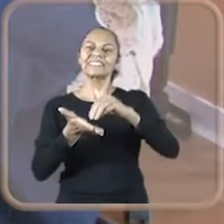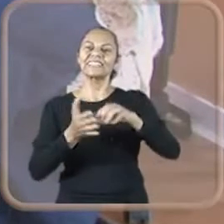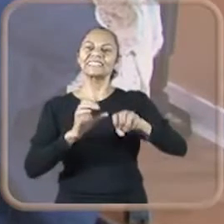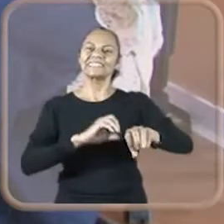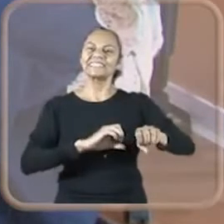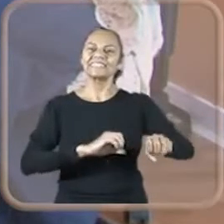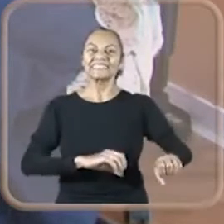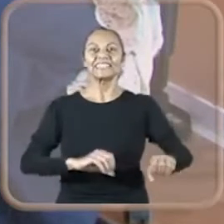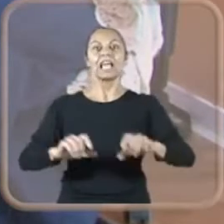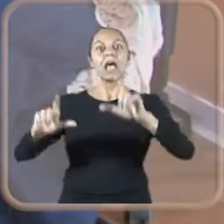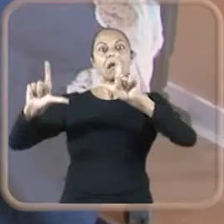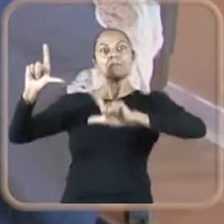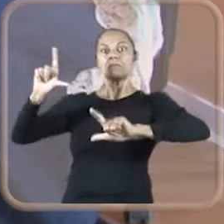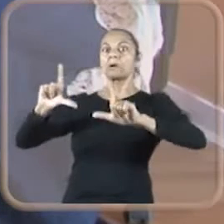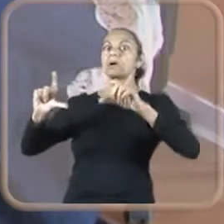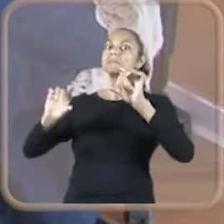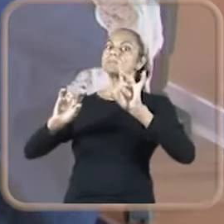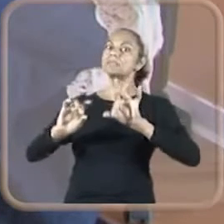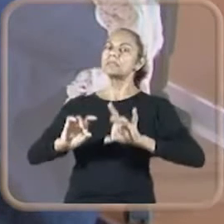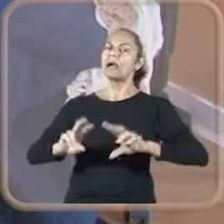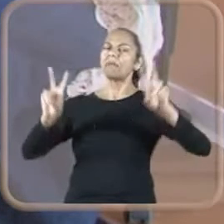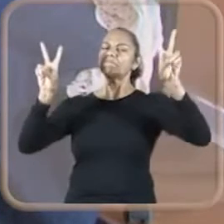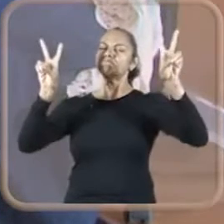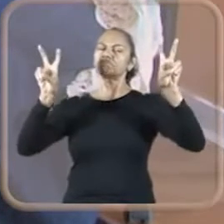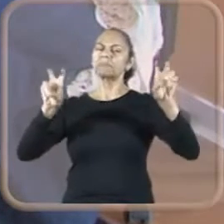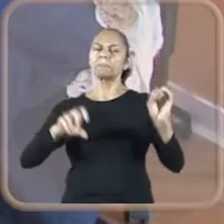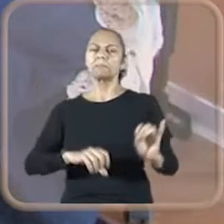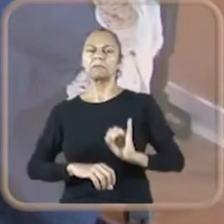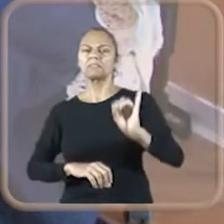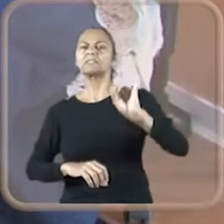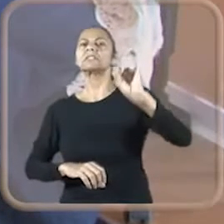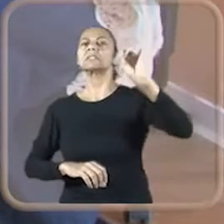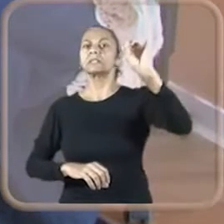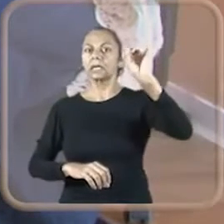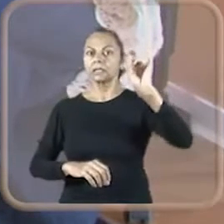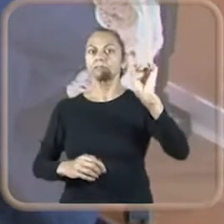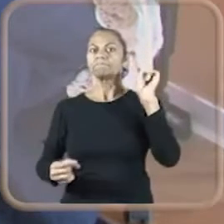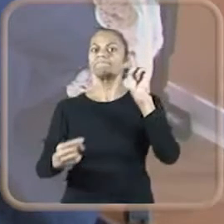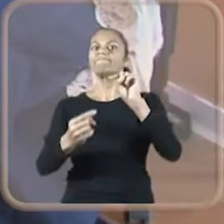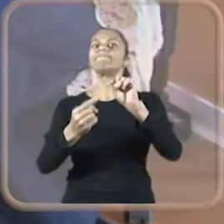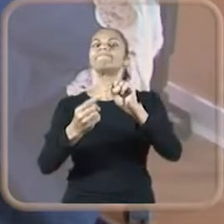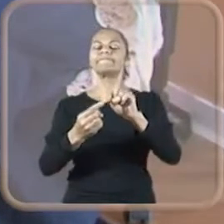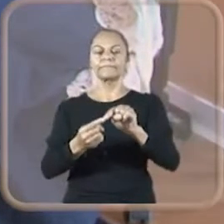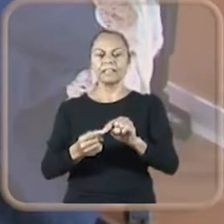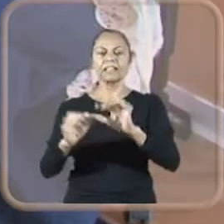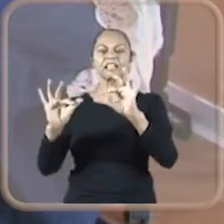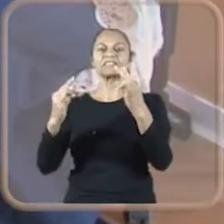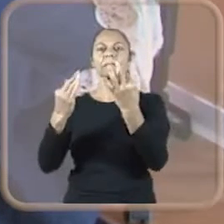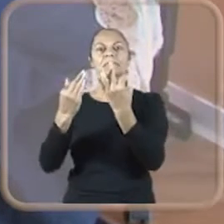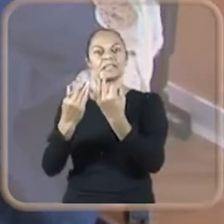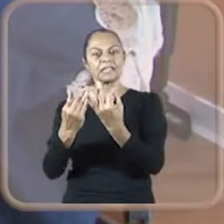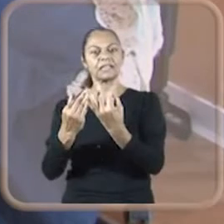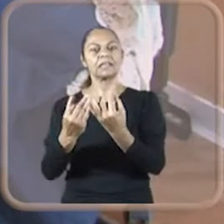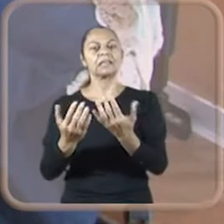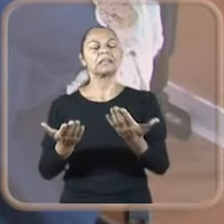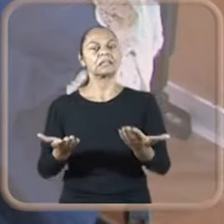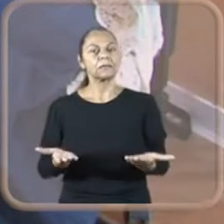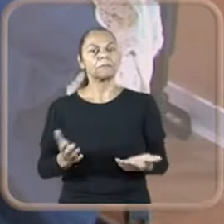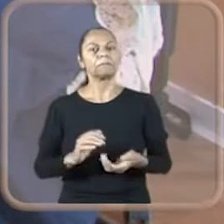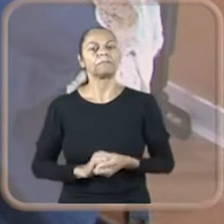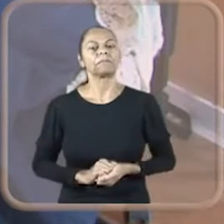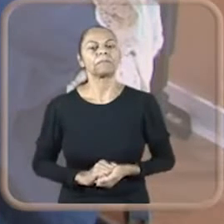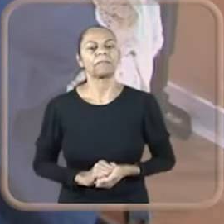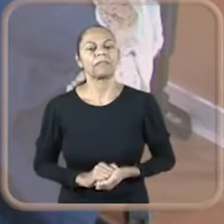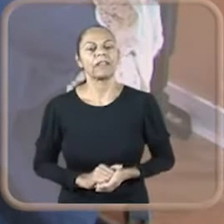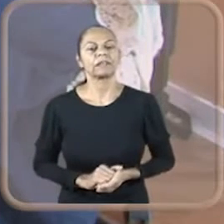secretário de Educação, mais um programa especial trazendo assuntos importantes, pertinentes para as famílias, para os educadores e para a nossa